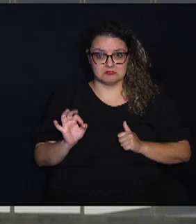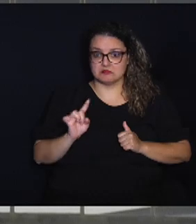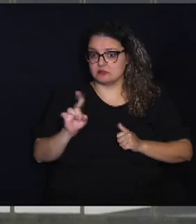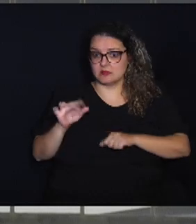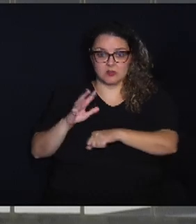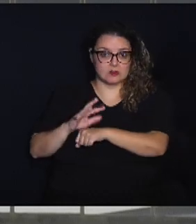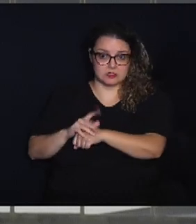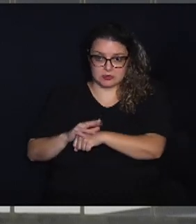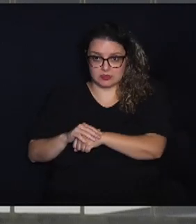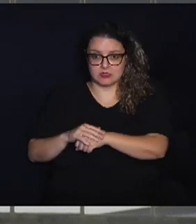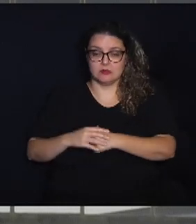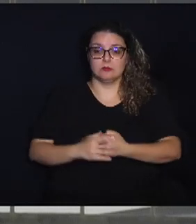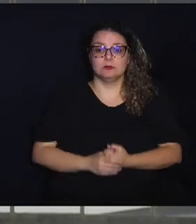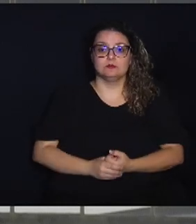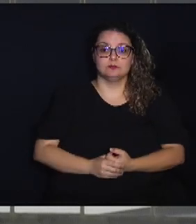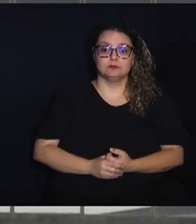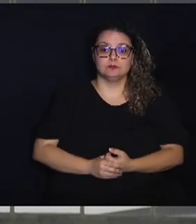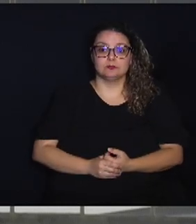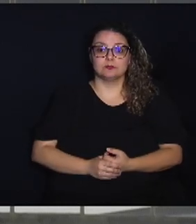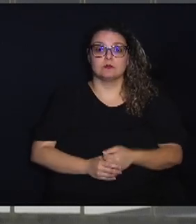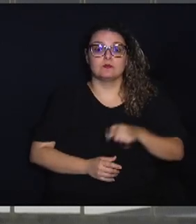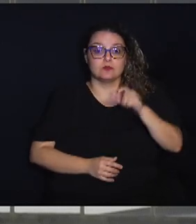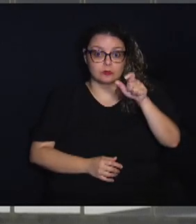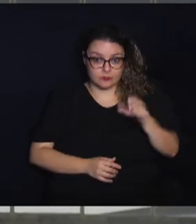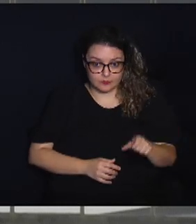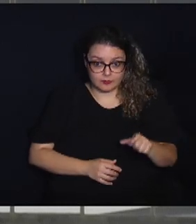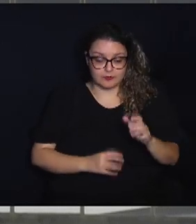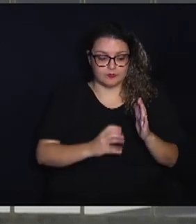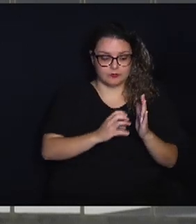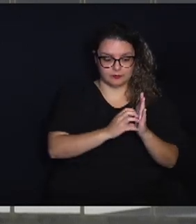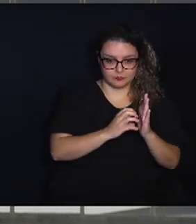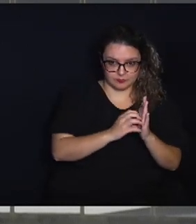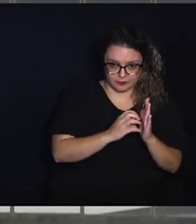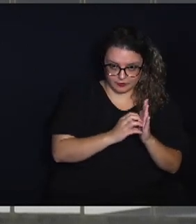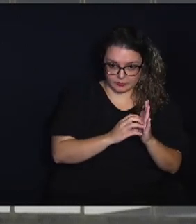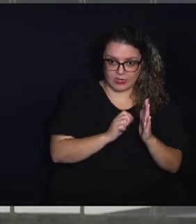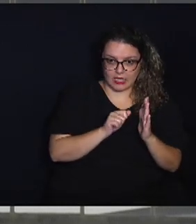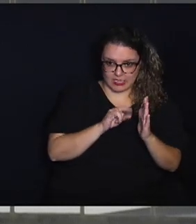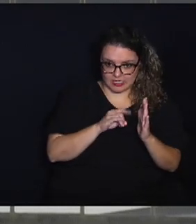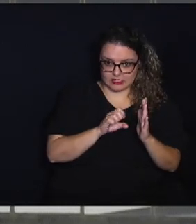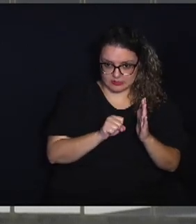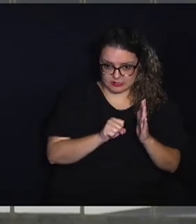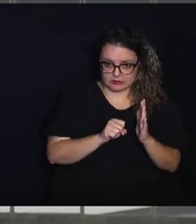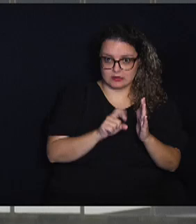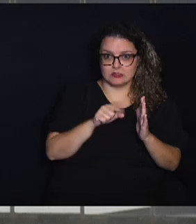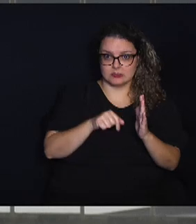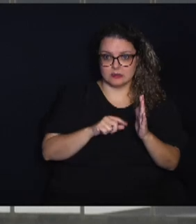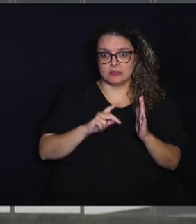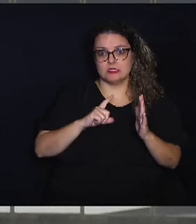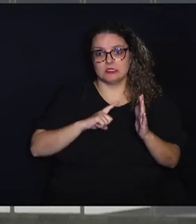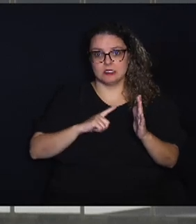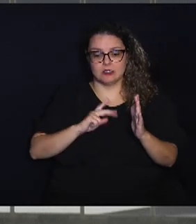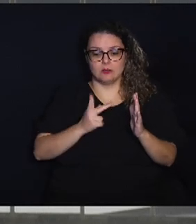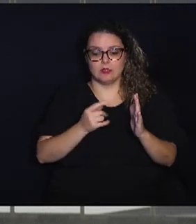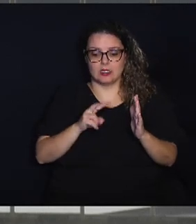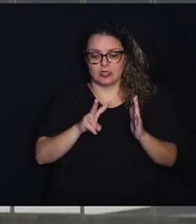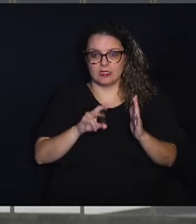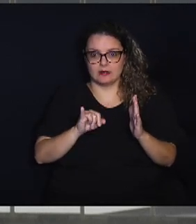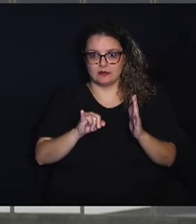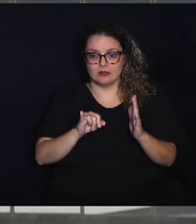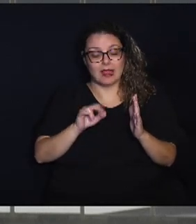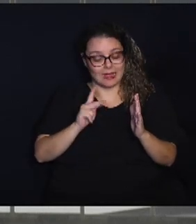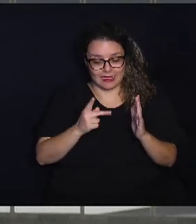doente, tá? E a pessoa que tem AIDS é aquela pessoa portadora do HIV e que se